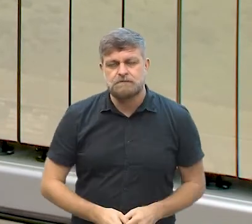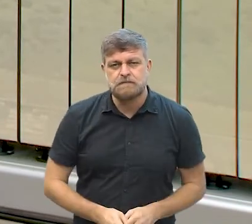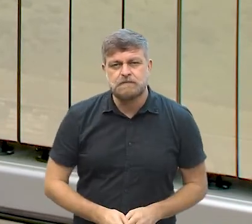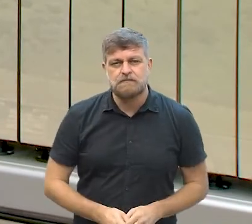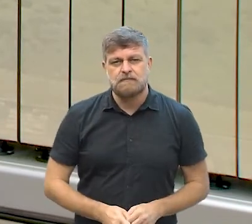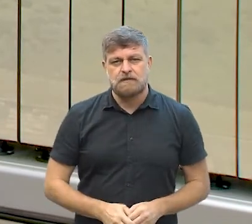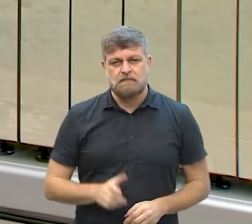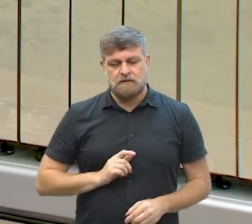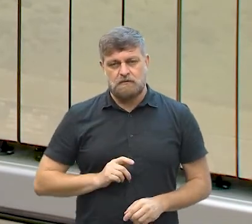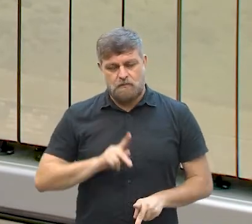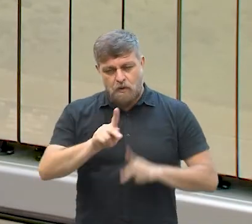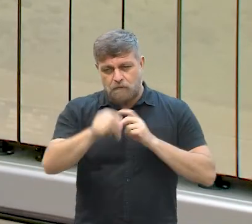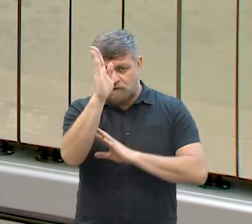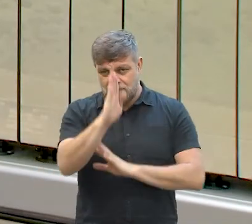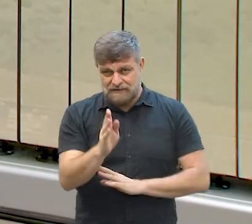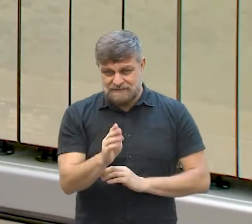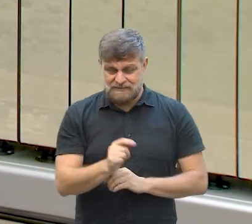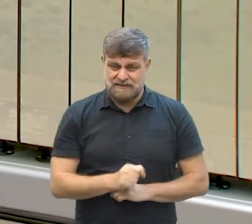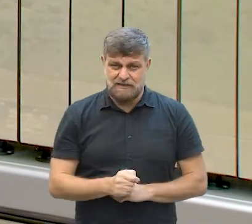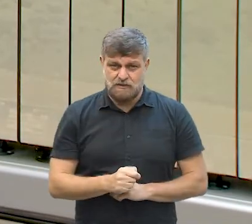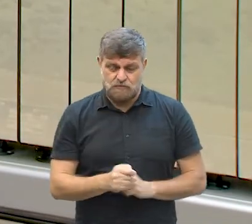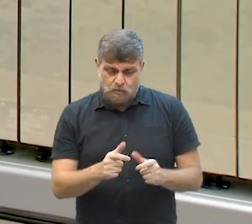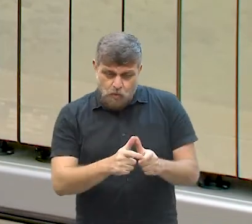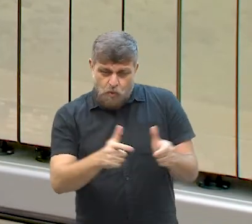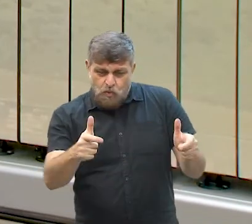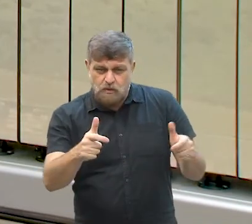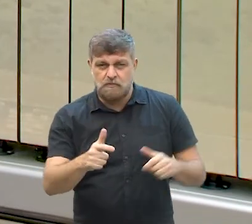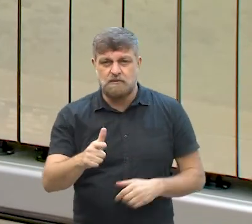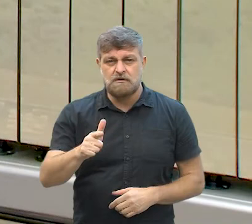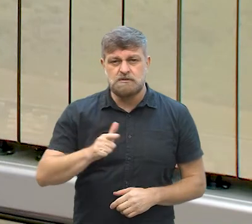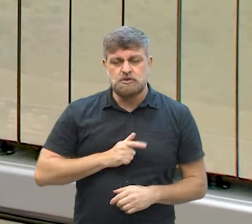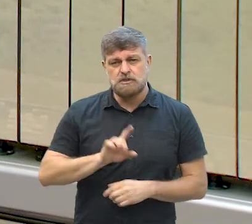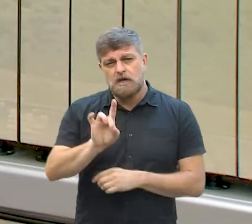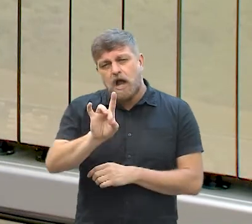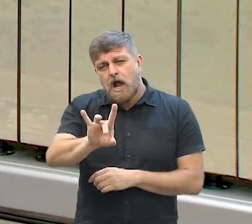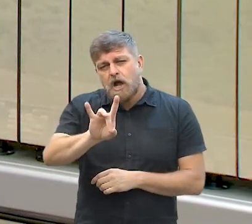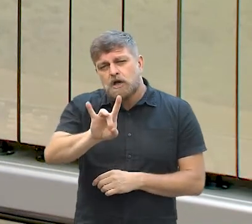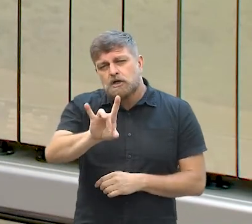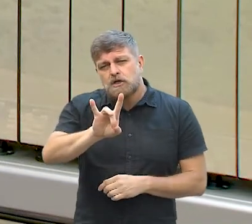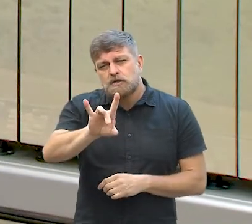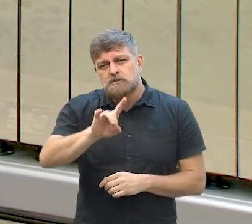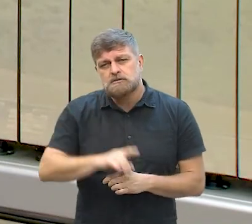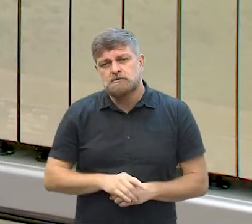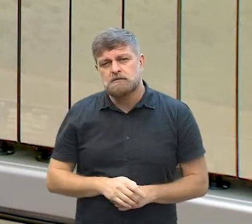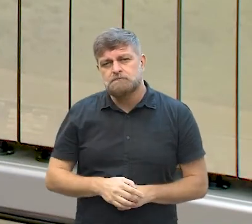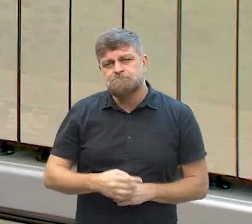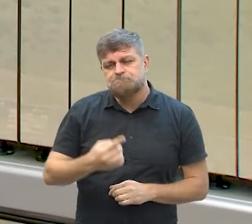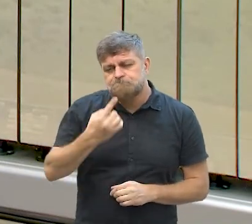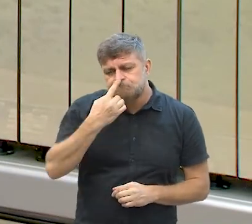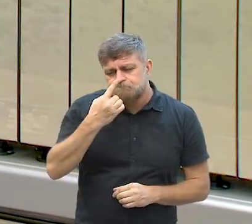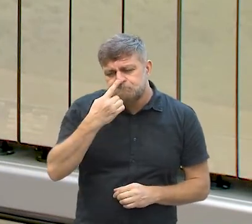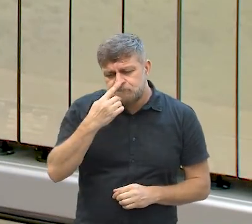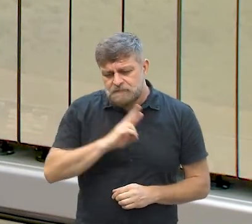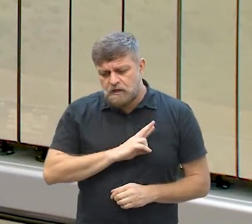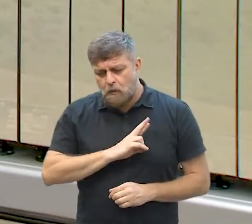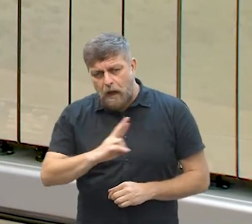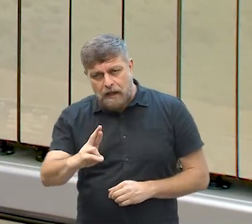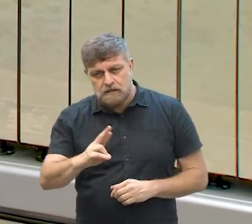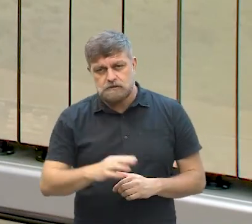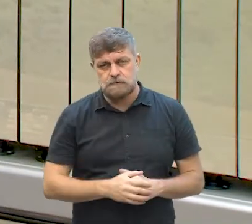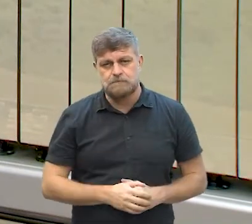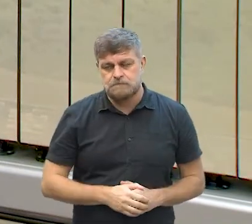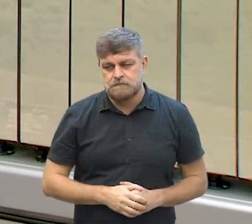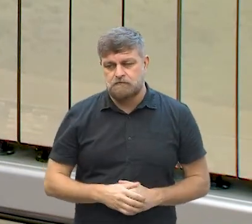ela, mas como uma boa parte dos brasileiros, a gente só tinha essa proximidade